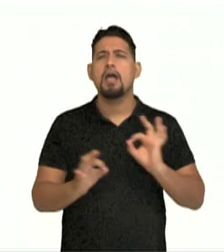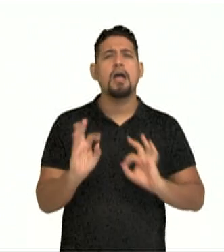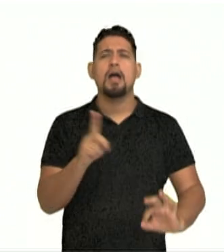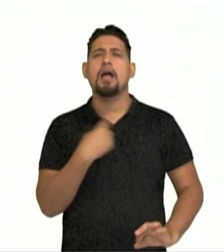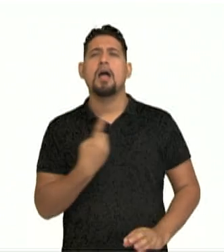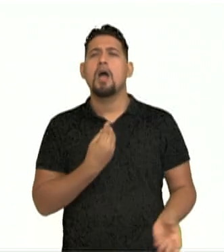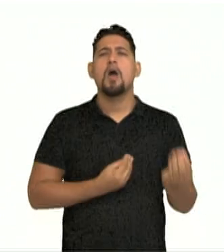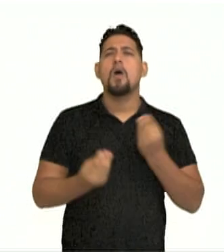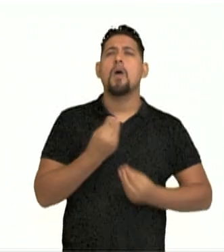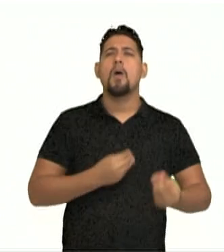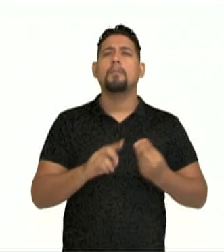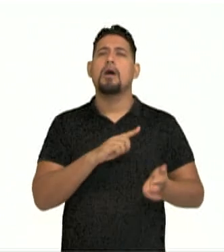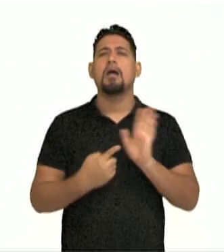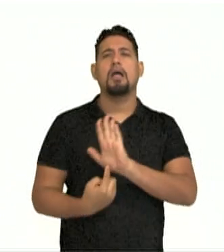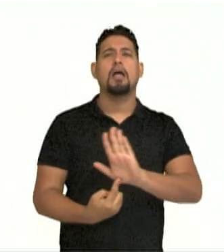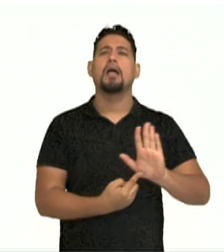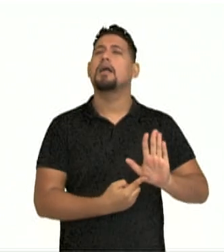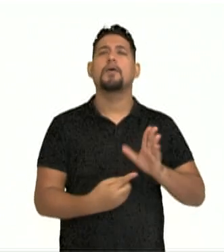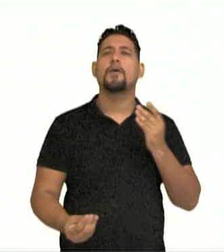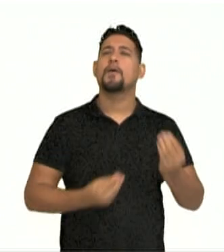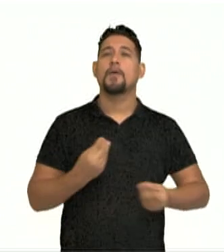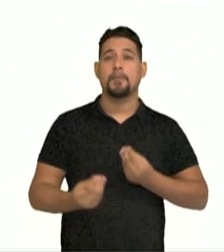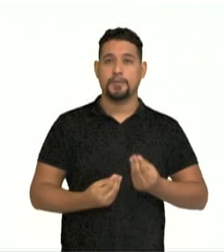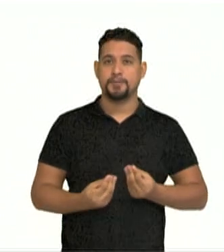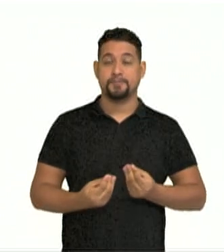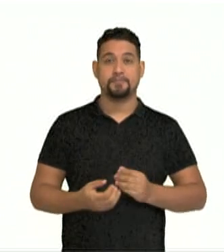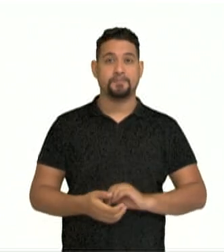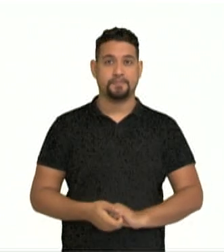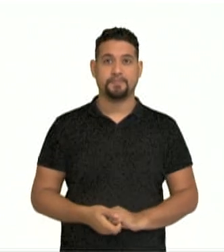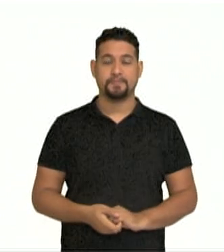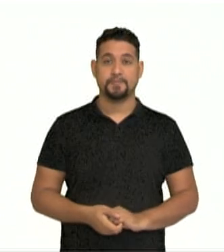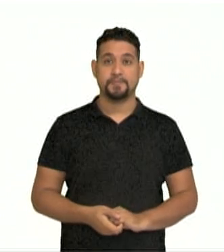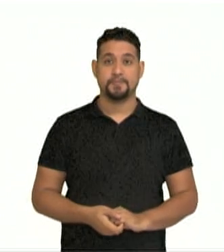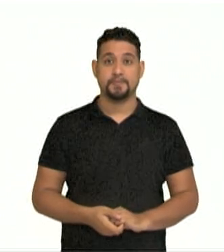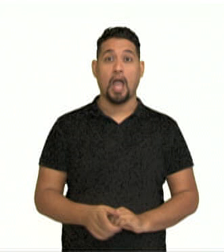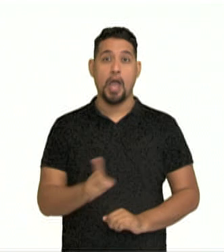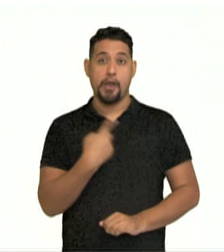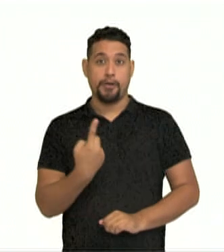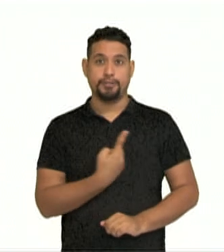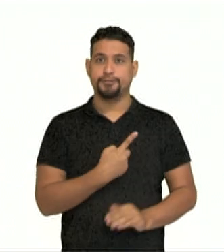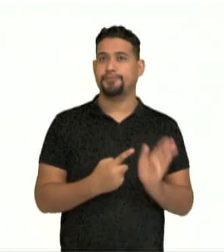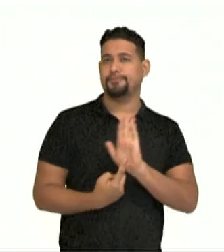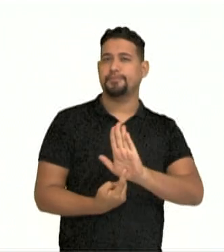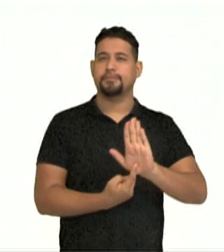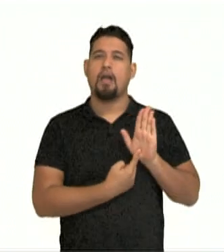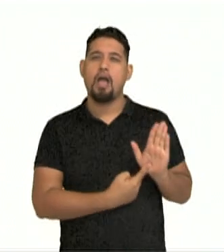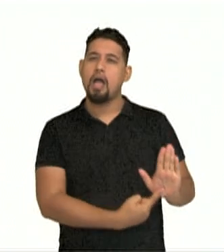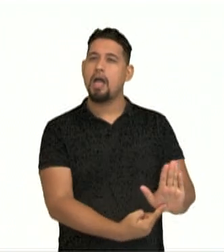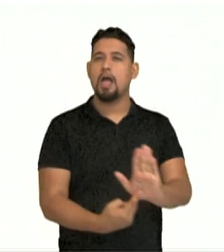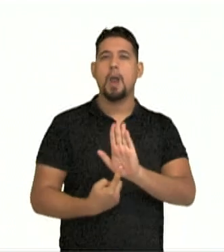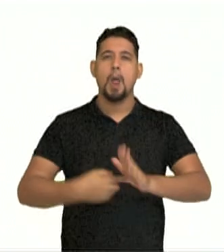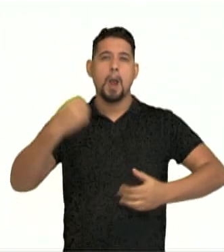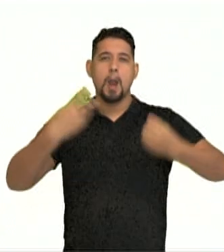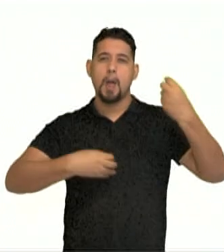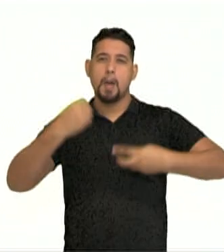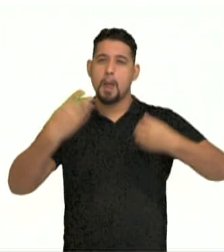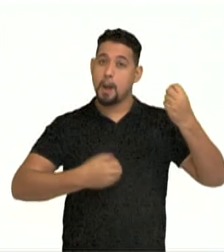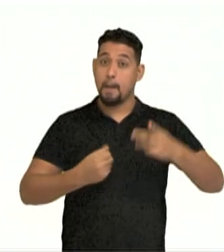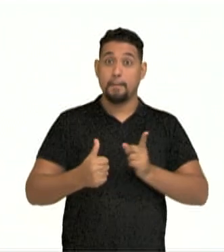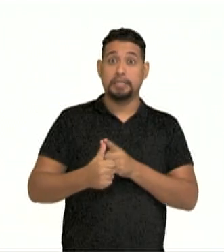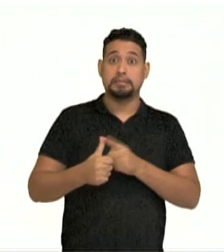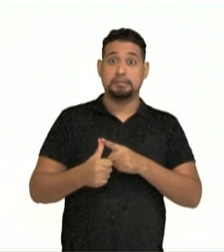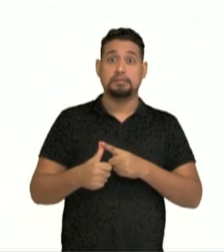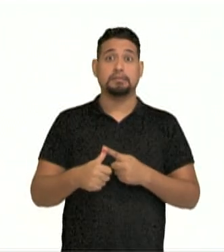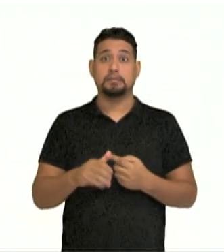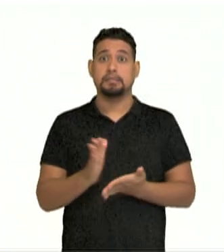preparar para realizar essa apresentação? Certamente, quando nós vamos fazer uma apresentação oral pela primeira vez,